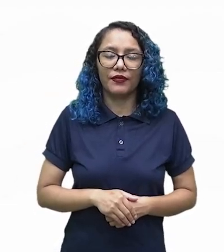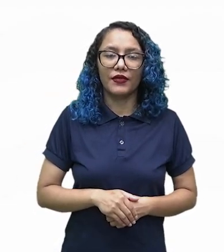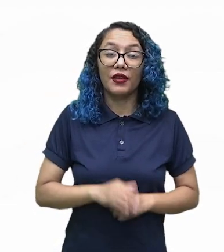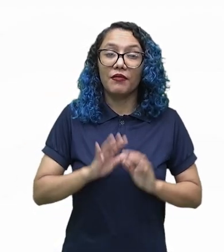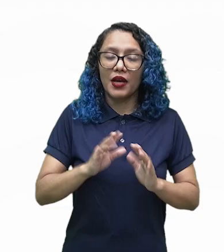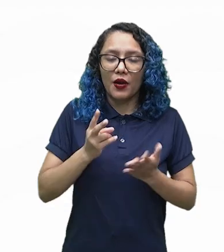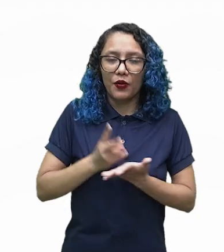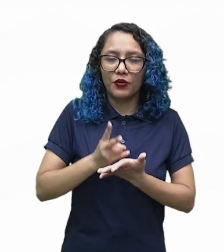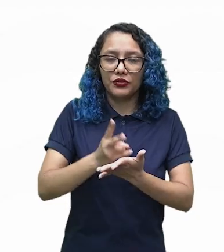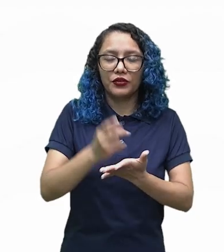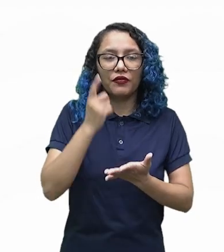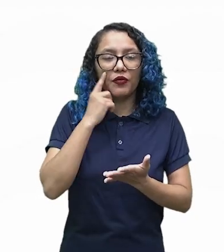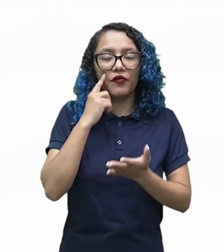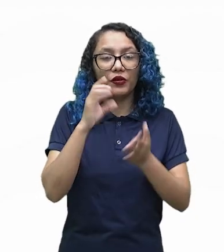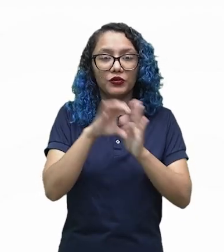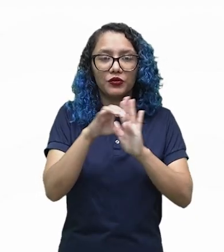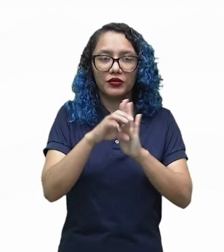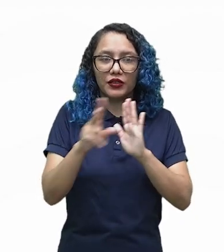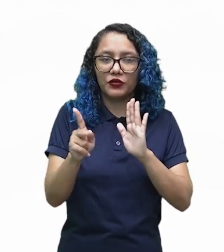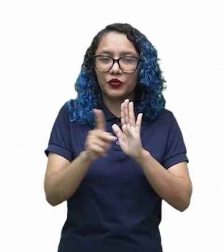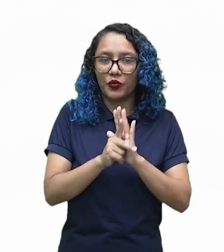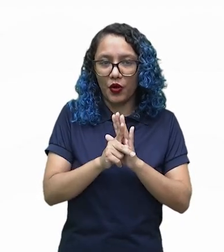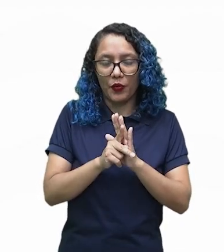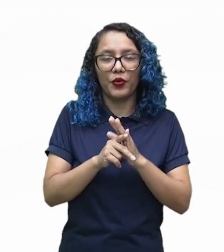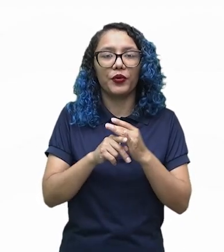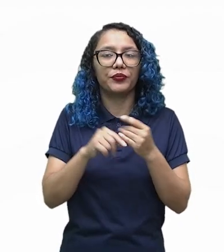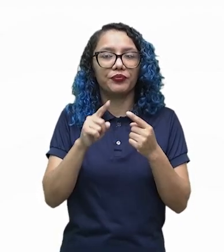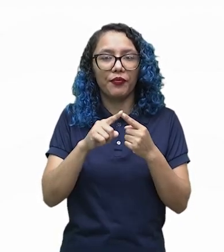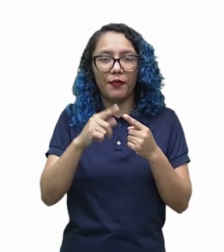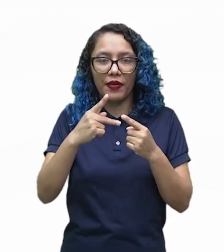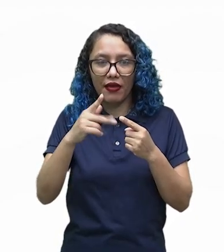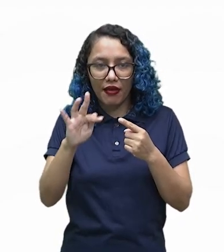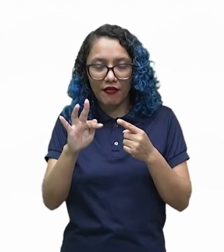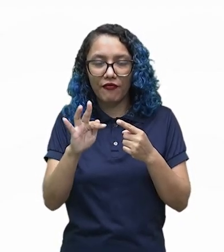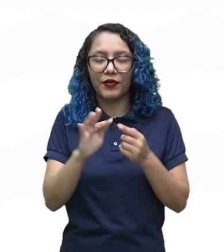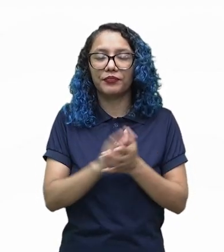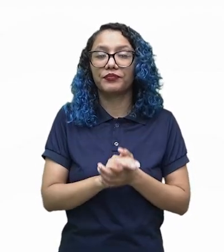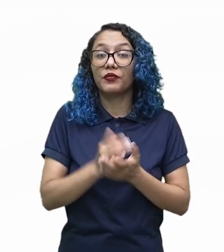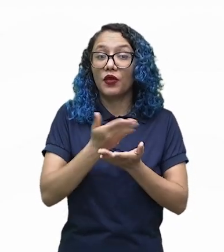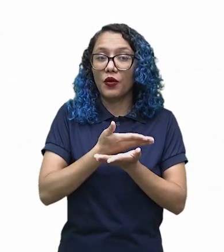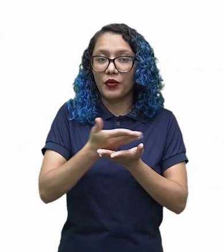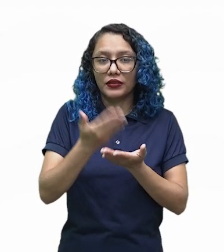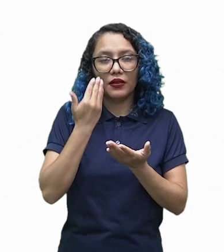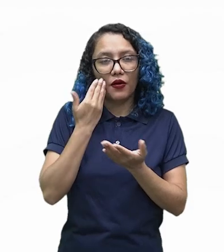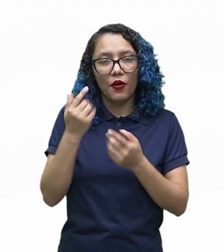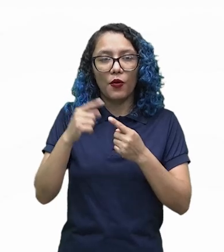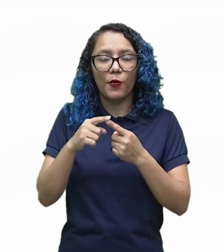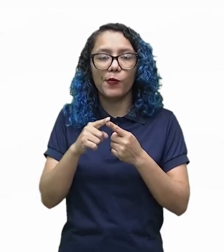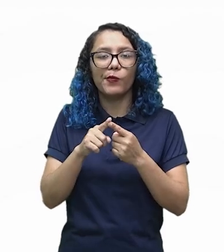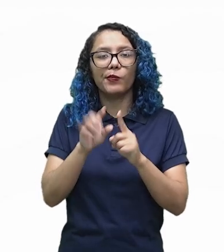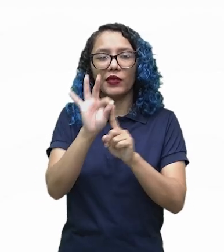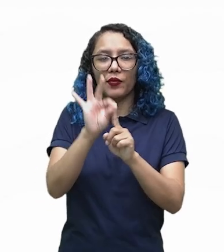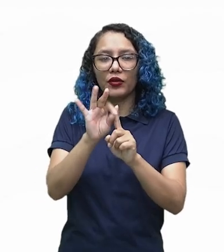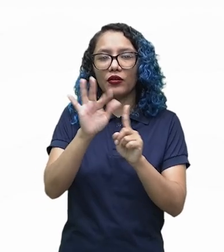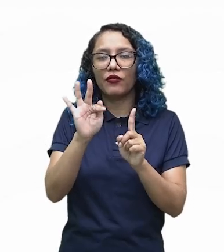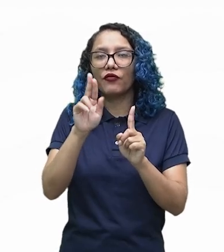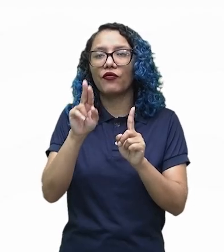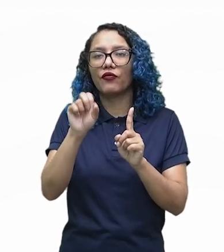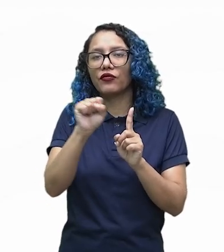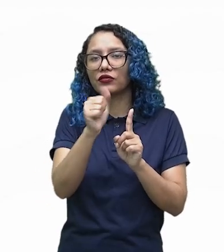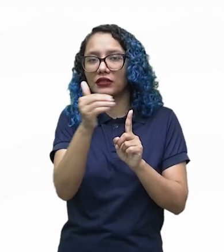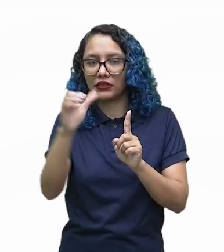mas bora lá reforçar os conceitos de ponto de fusão e ponto de ebulição. Começando com o PF, né, que é o ponto